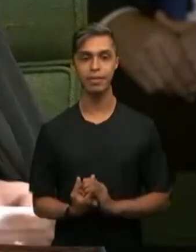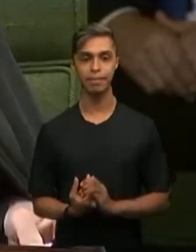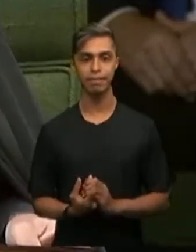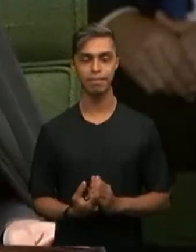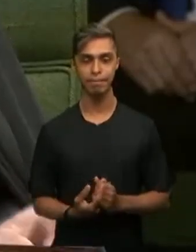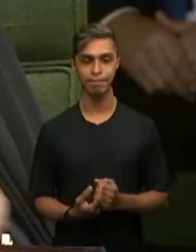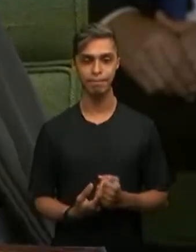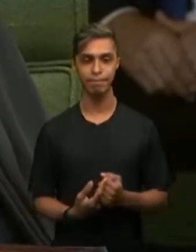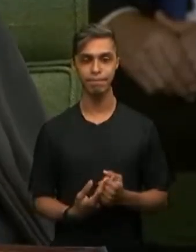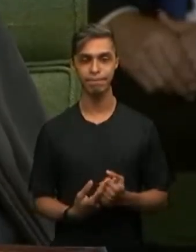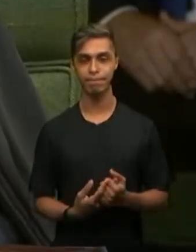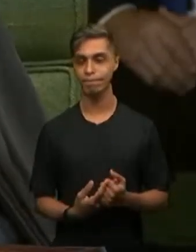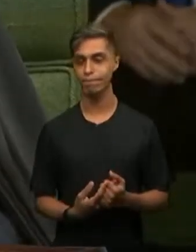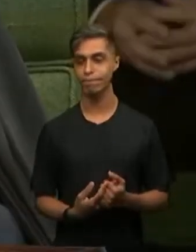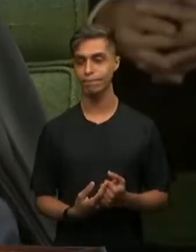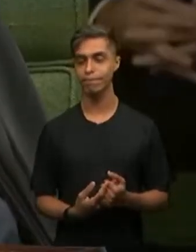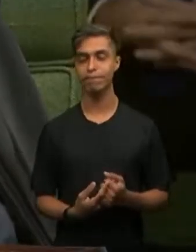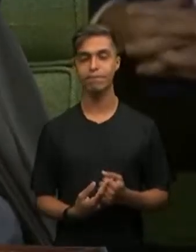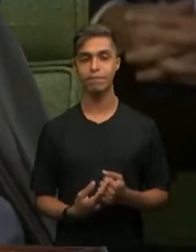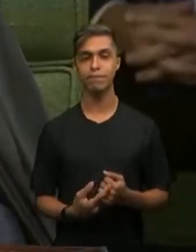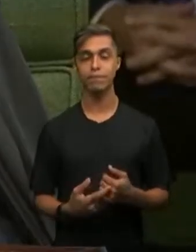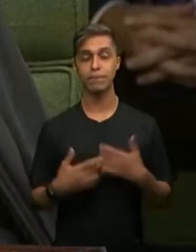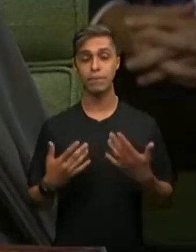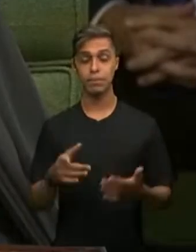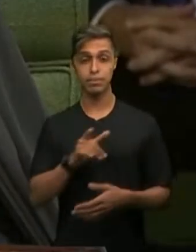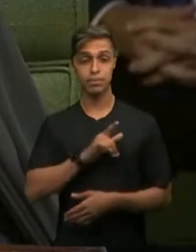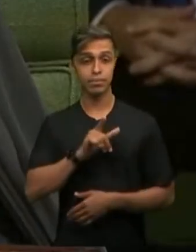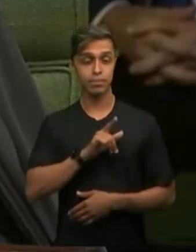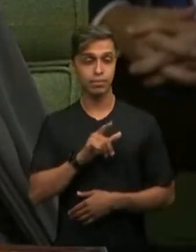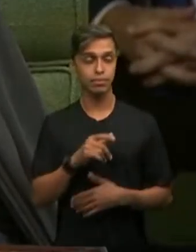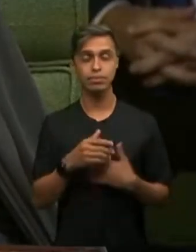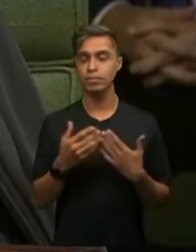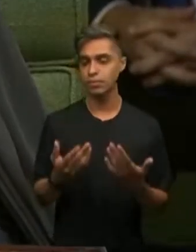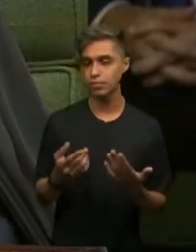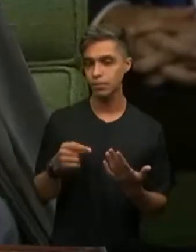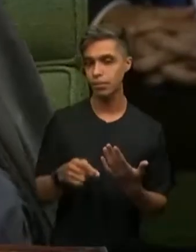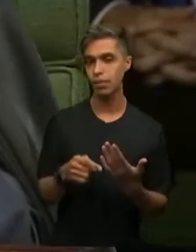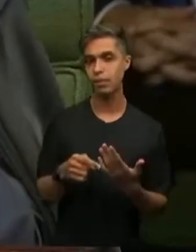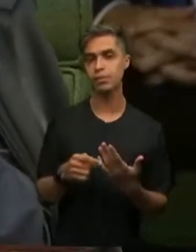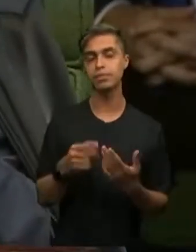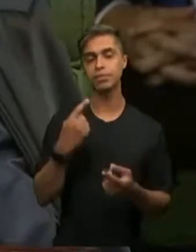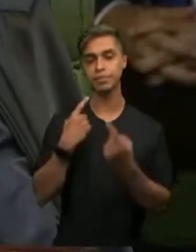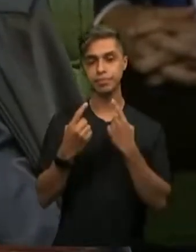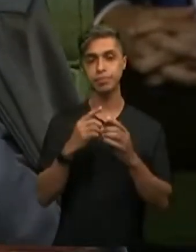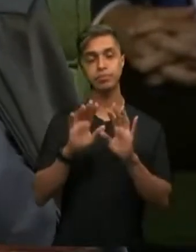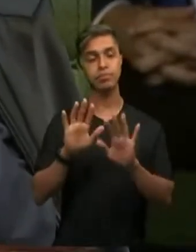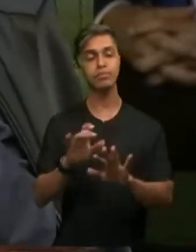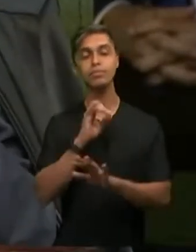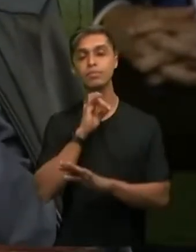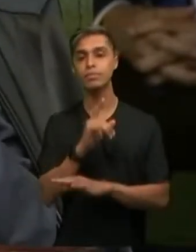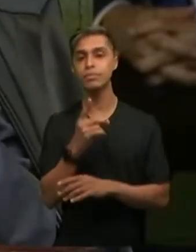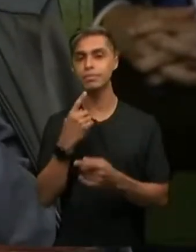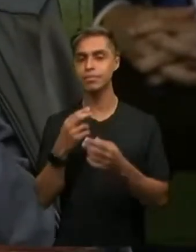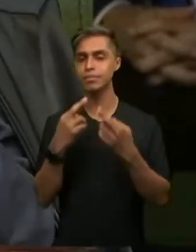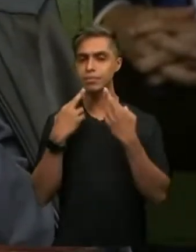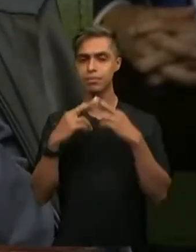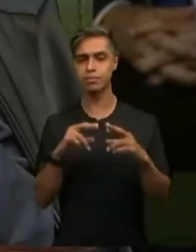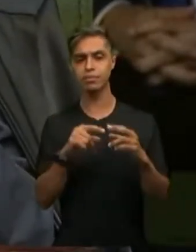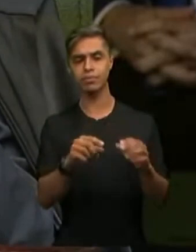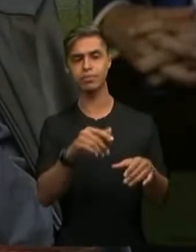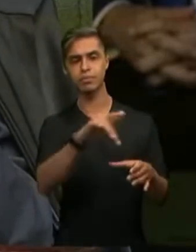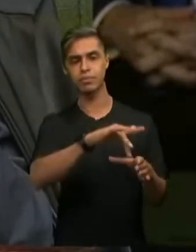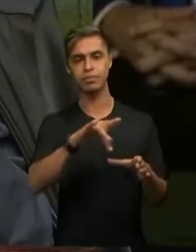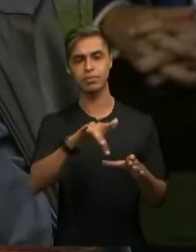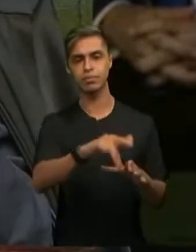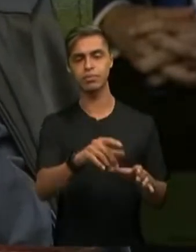torcedor então Eh Houve essa eh discussão mas veja ninguém reclamou da urna eletrônica